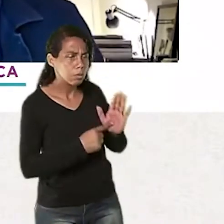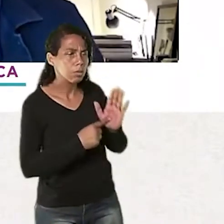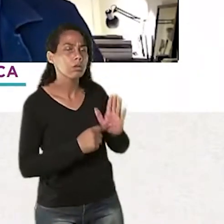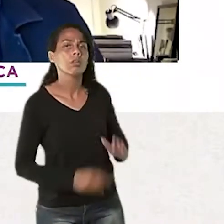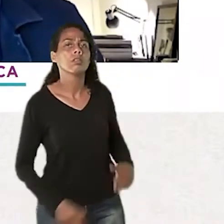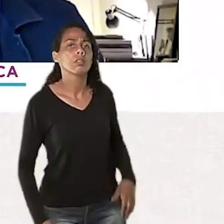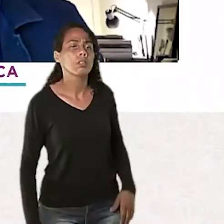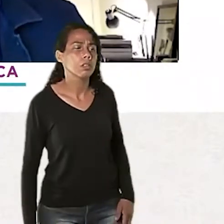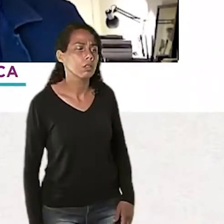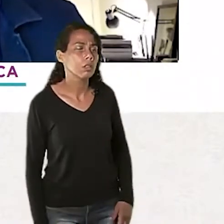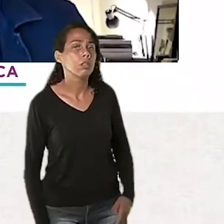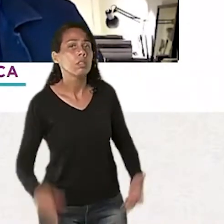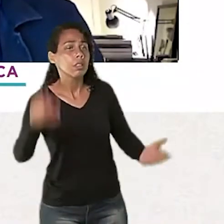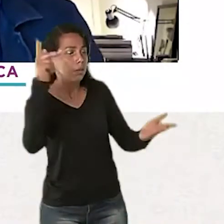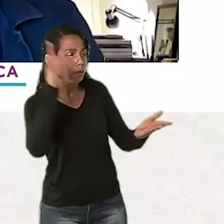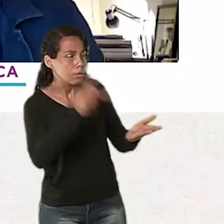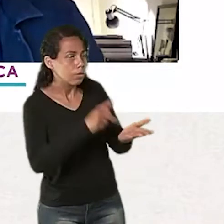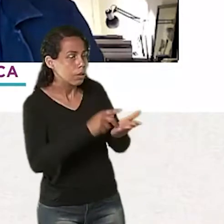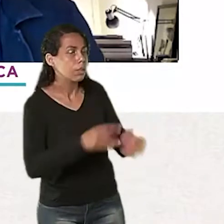ser cronista com facilidade?